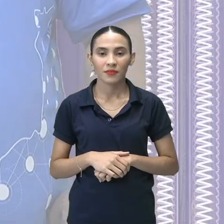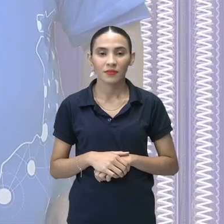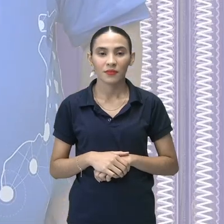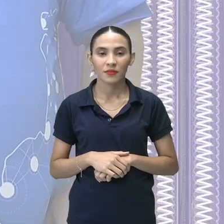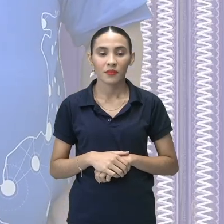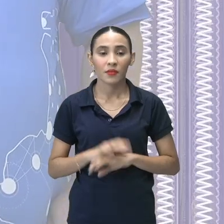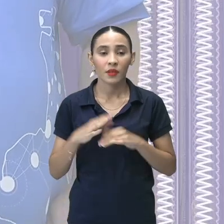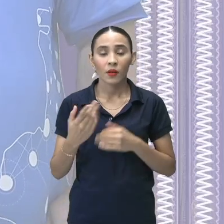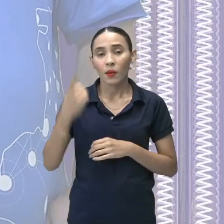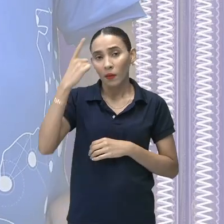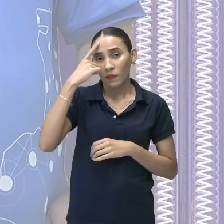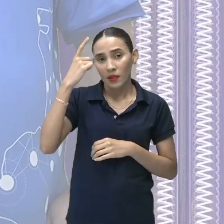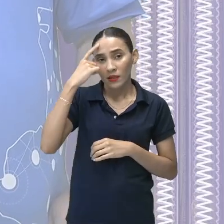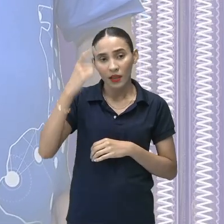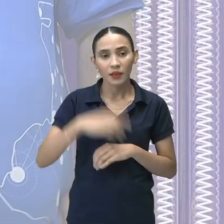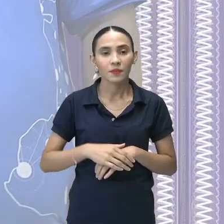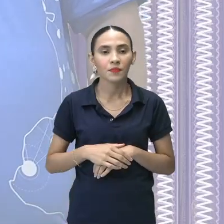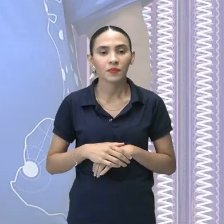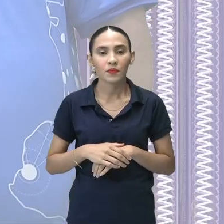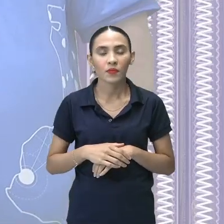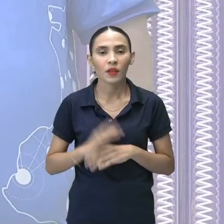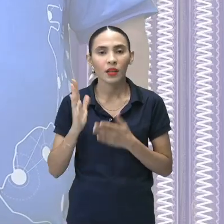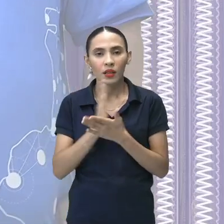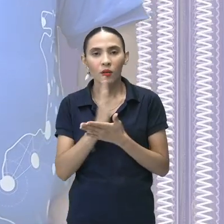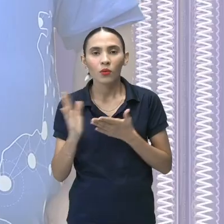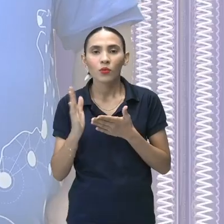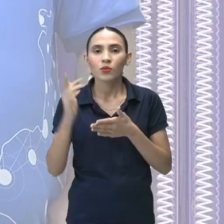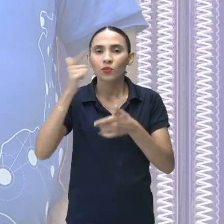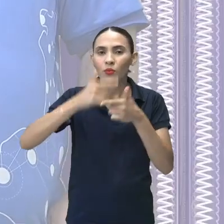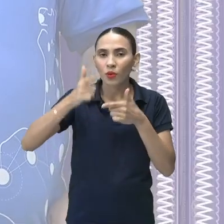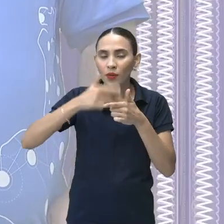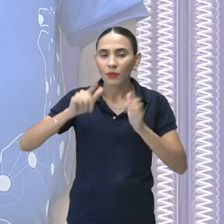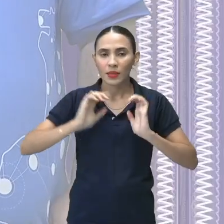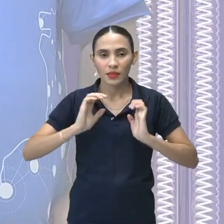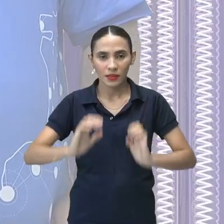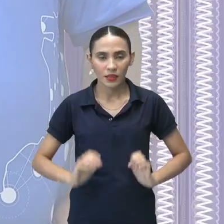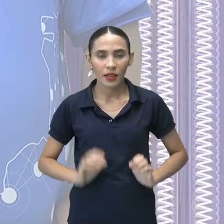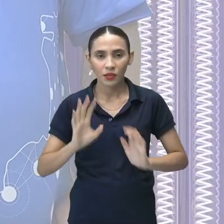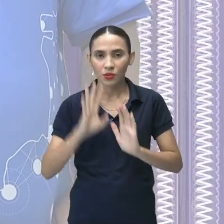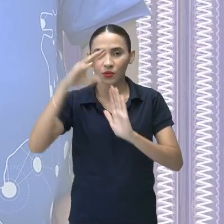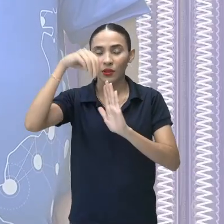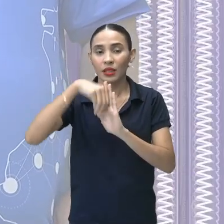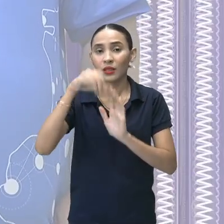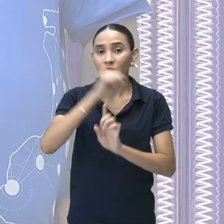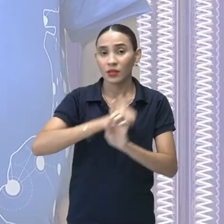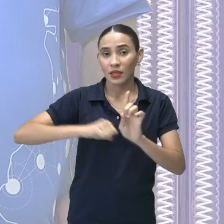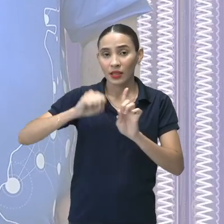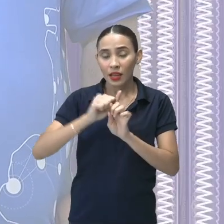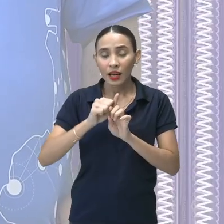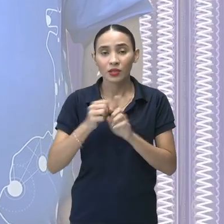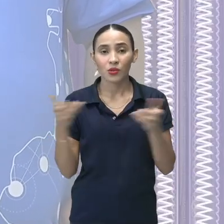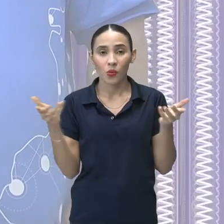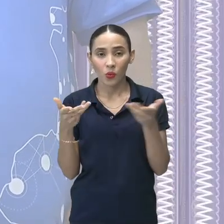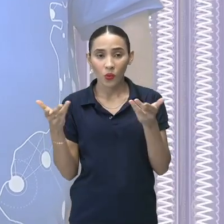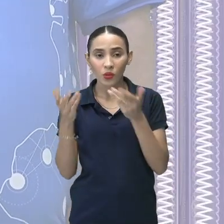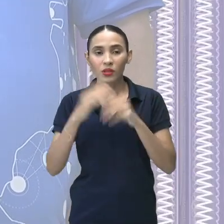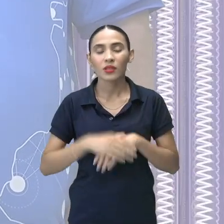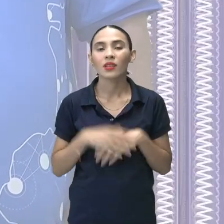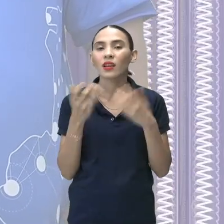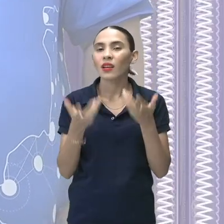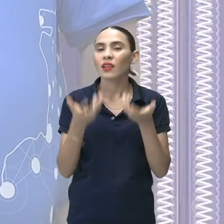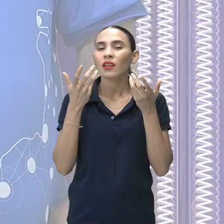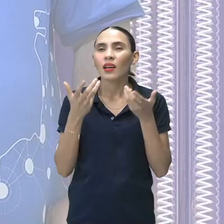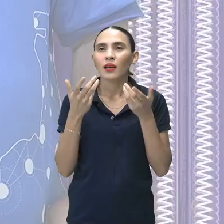muito básicas. Por exemplo, como é que nós podemos equilibrar os avanços tecnológicos com a preservação da